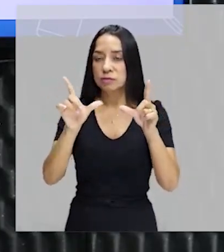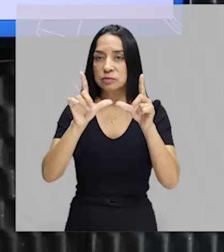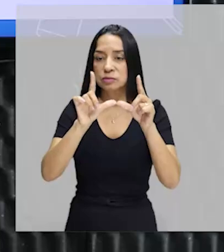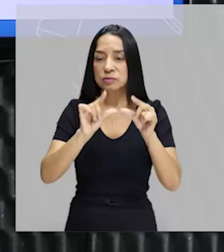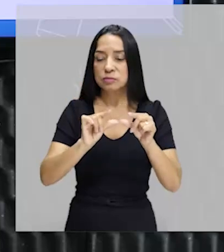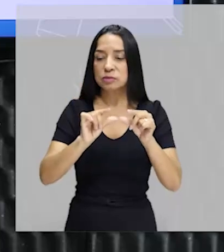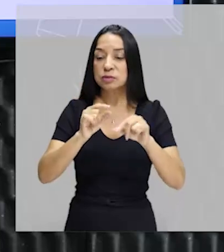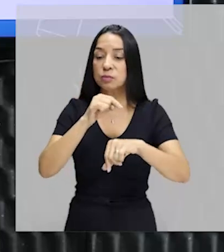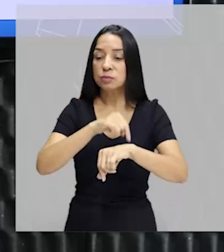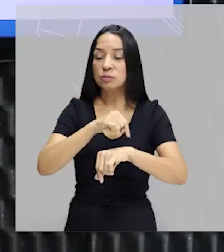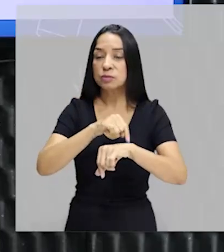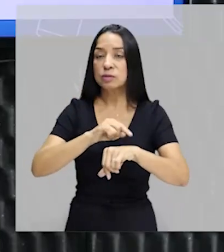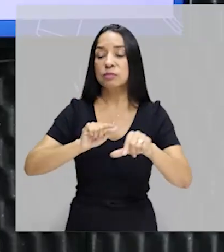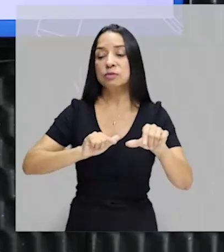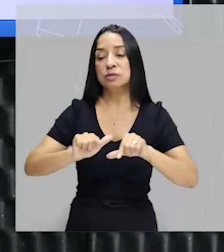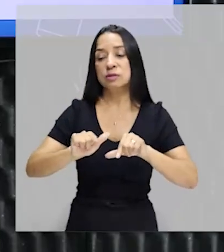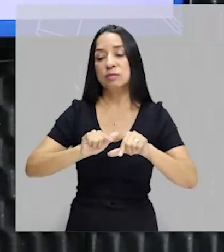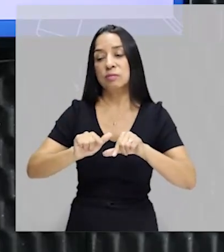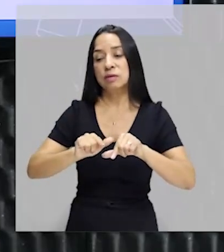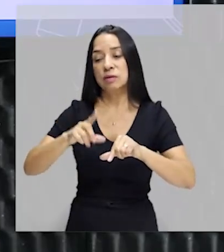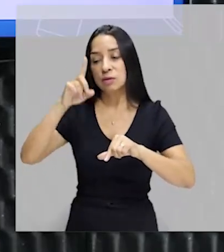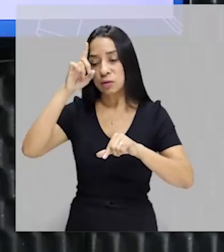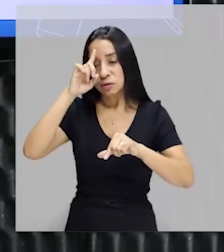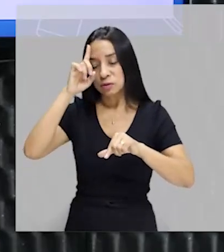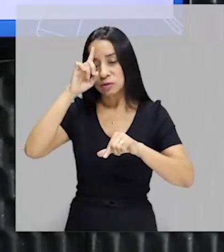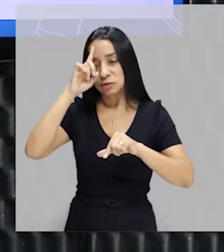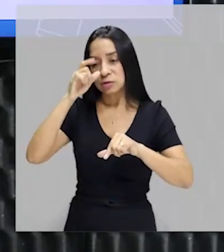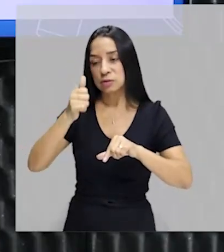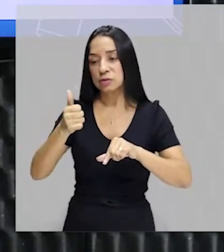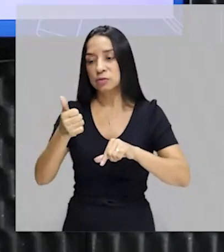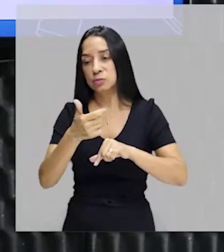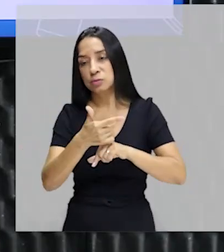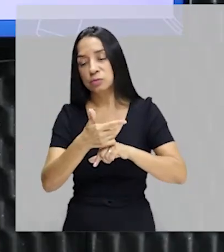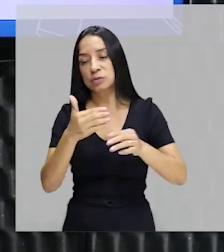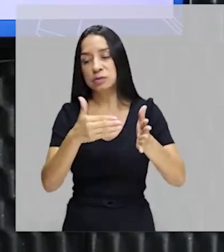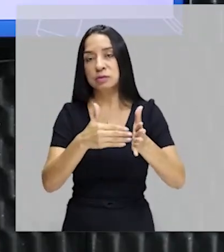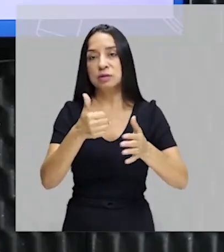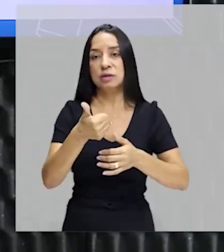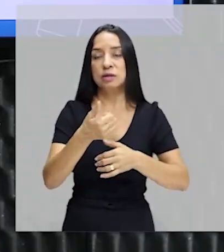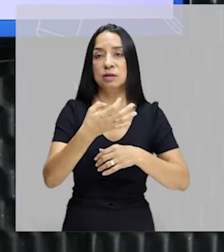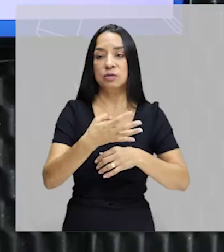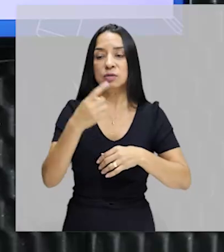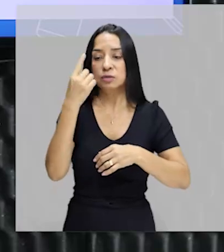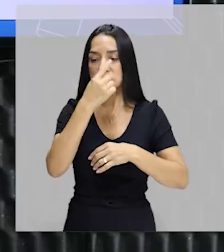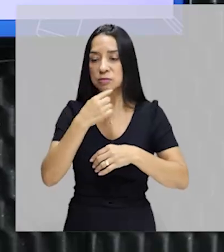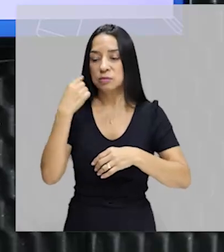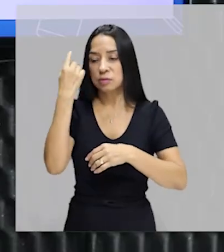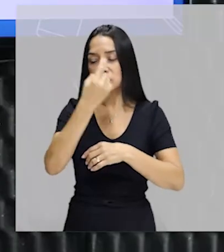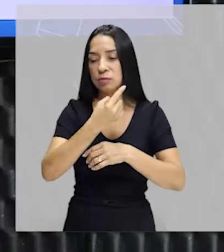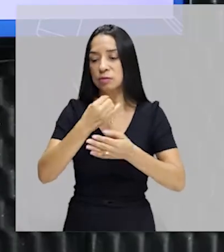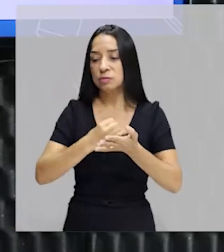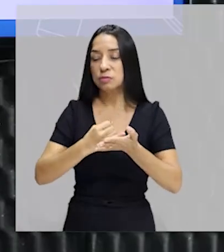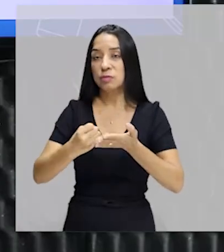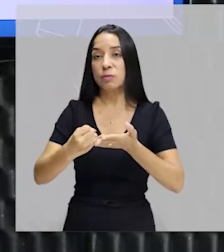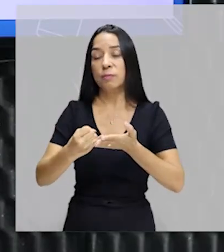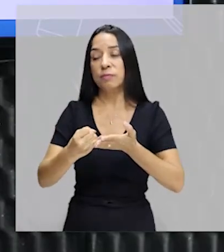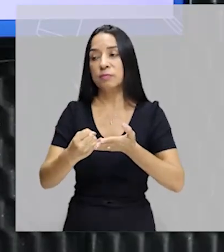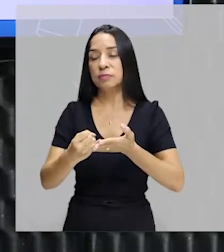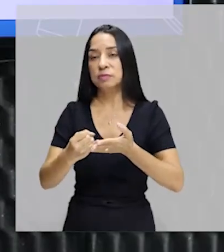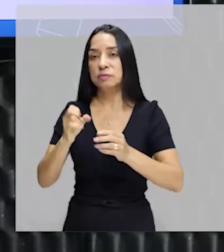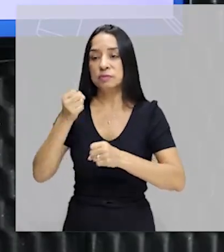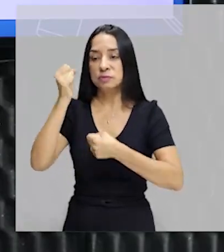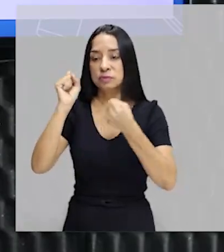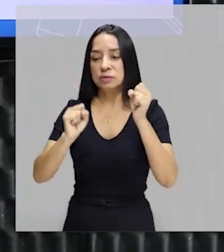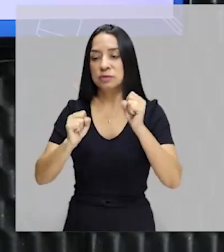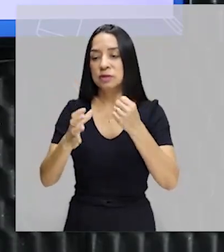jornada de trabalho, que era diária, de 12 a 14 horas, no início da industrialização, garantindo uma diminuição